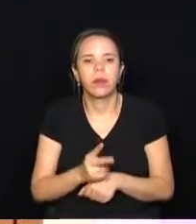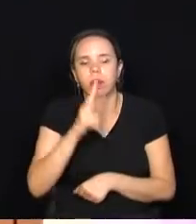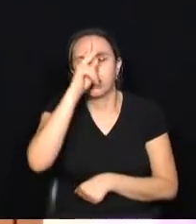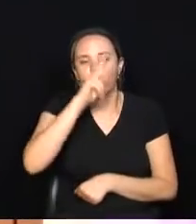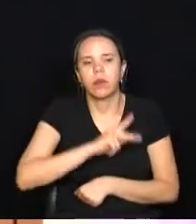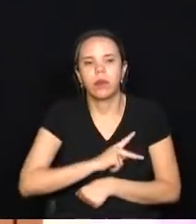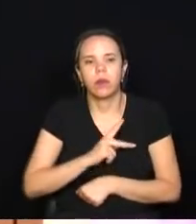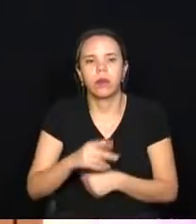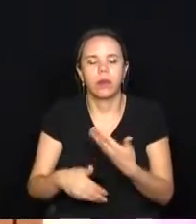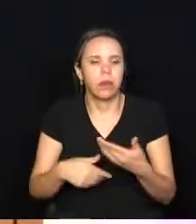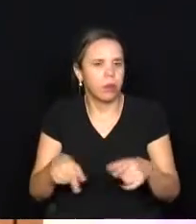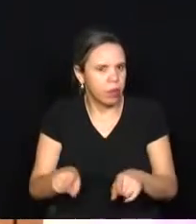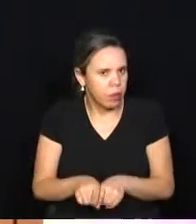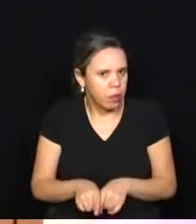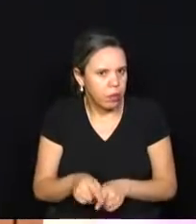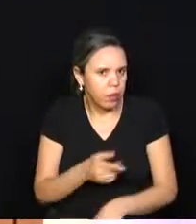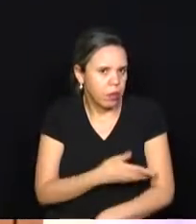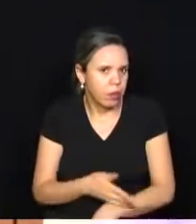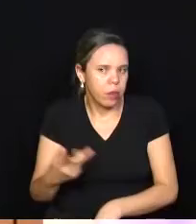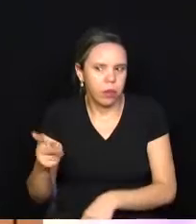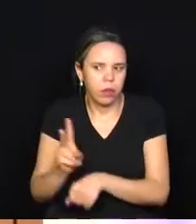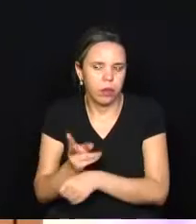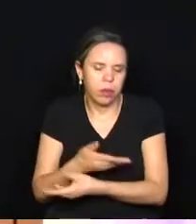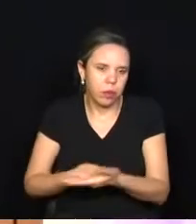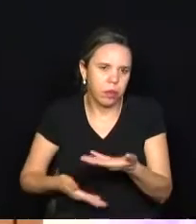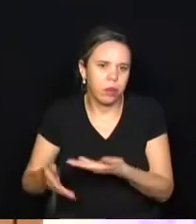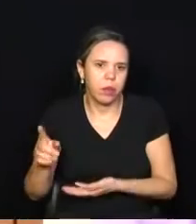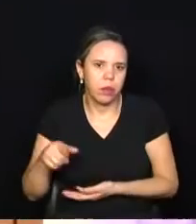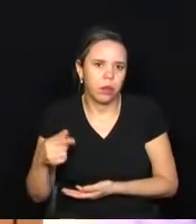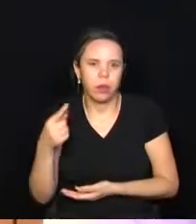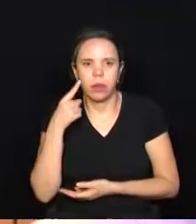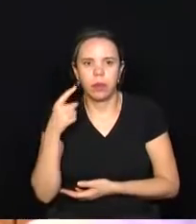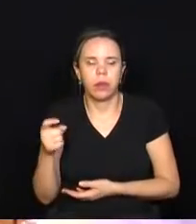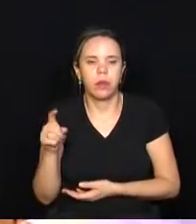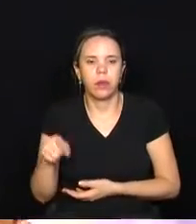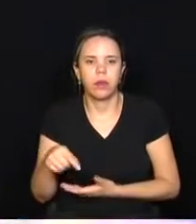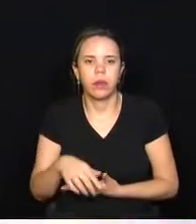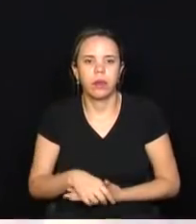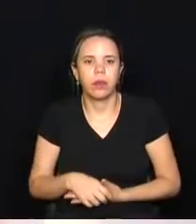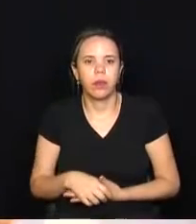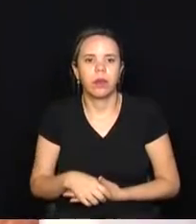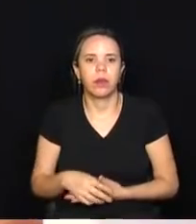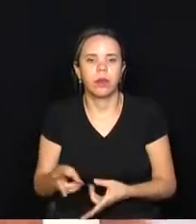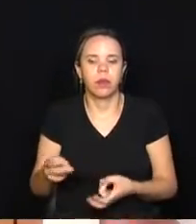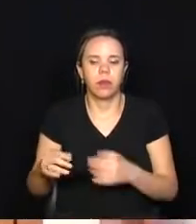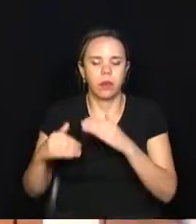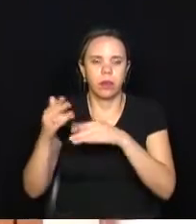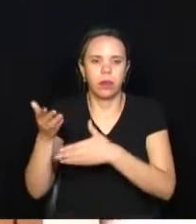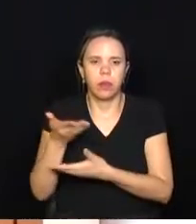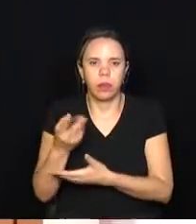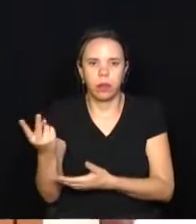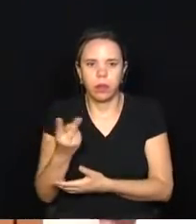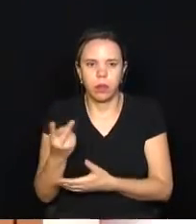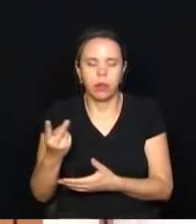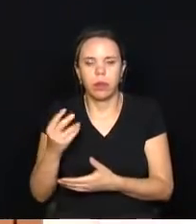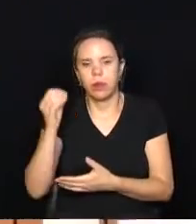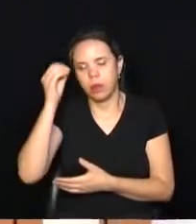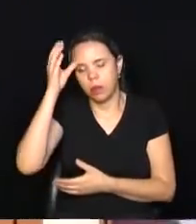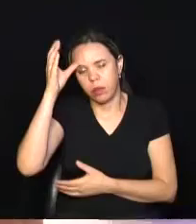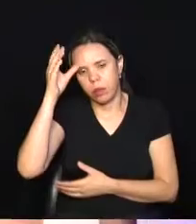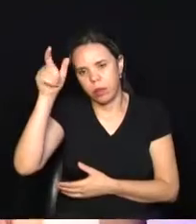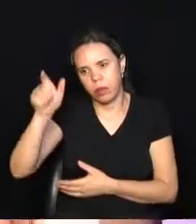ele passa também a cuidar dos outros. E é muito interessante isso, né? Você vê crescimento para ambas as formas. Aquele que